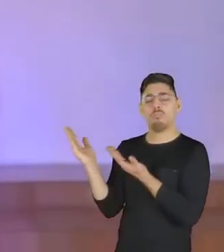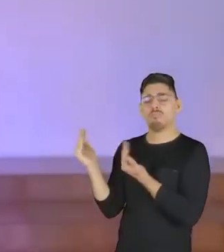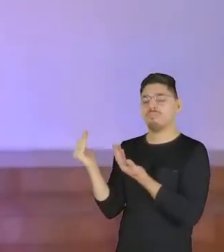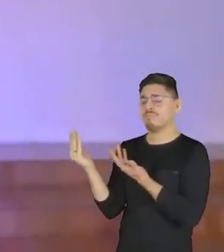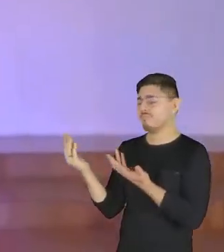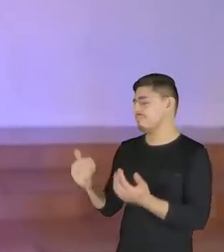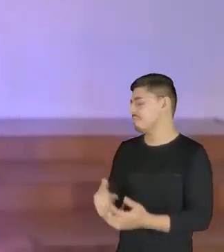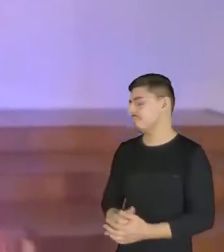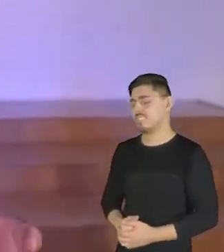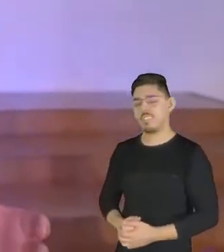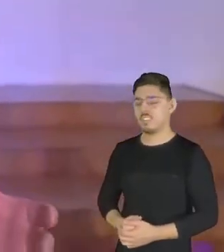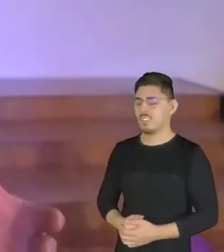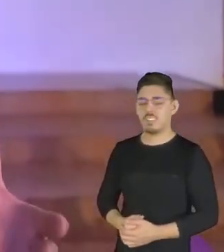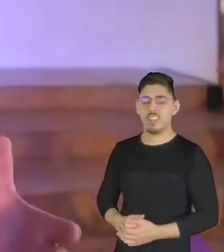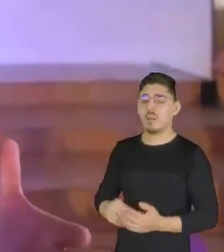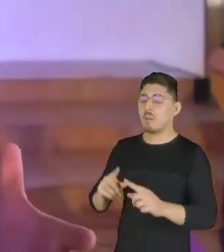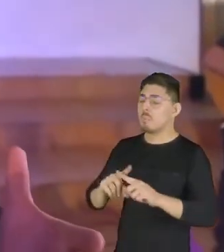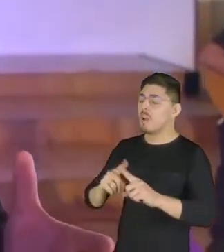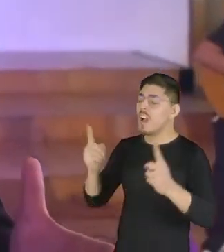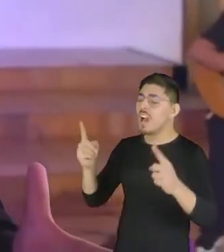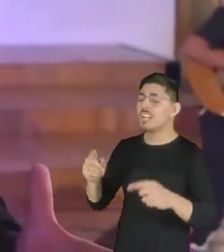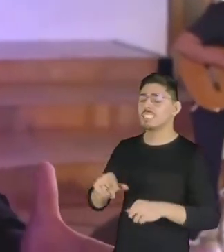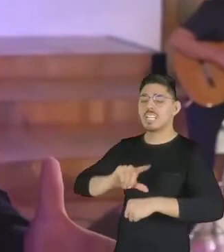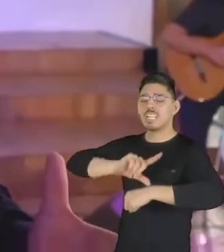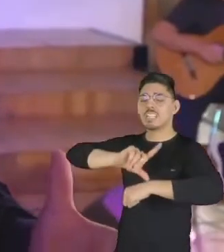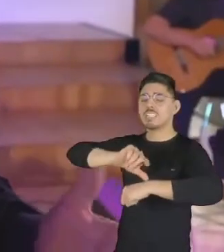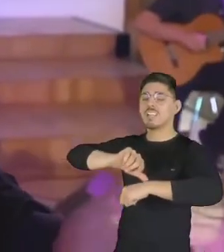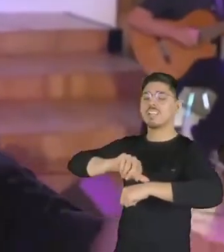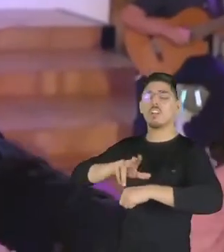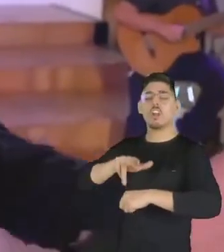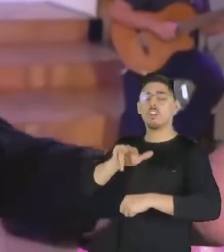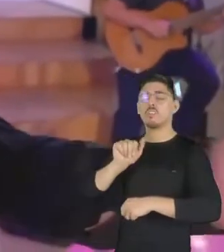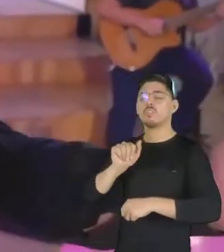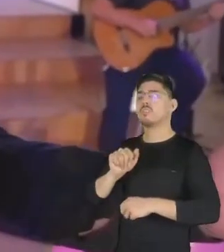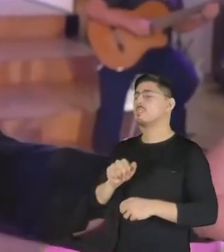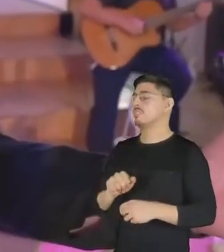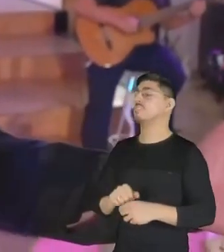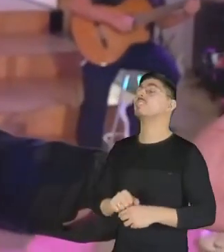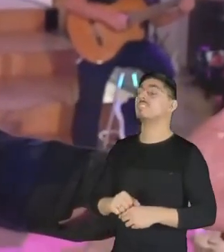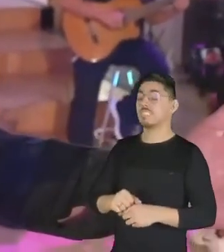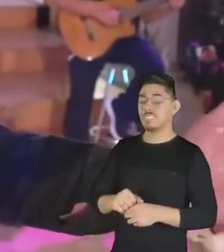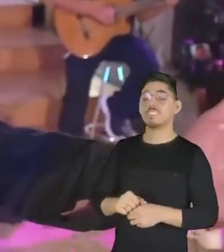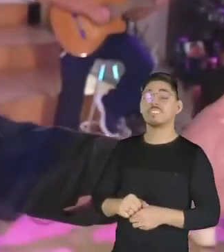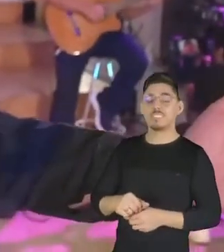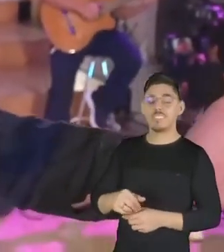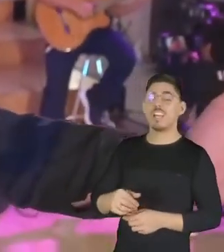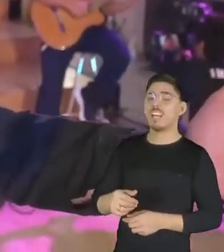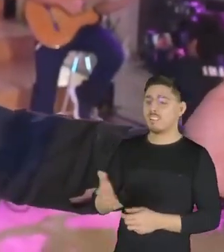coração. Mas nunca é tarde, não, sai da